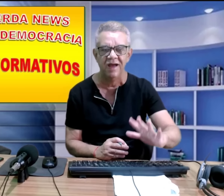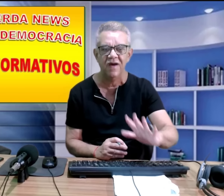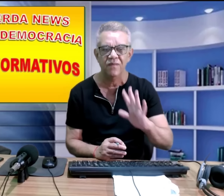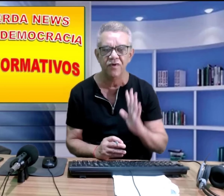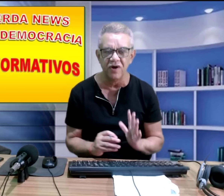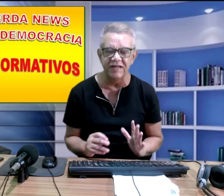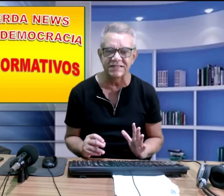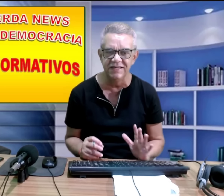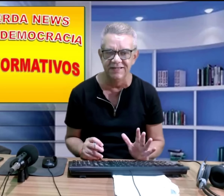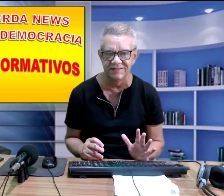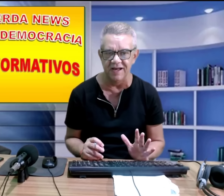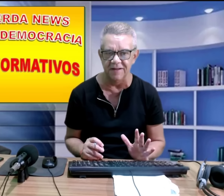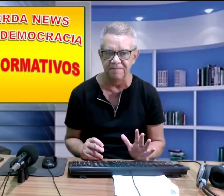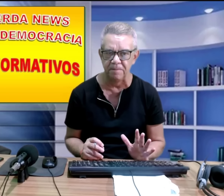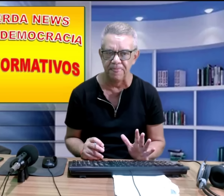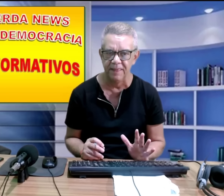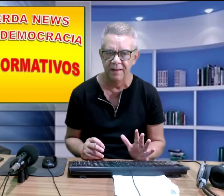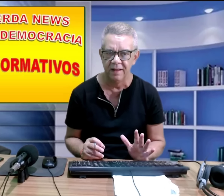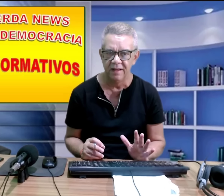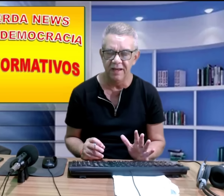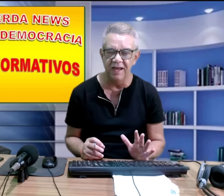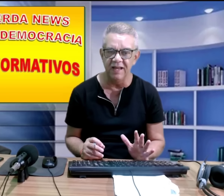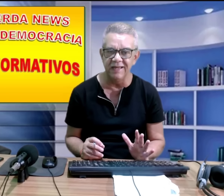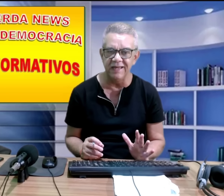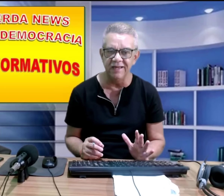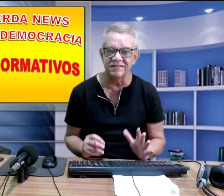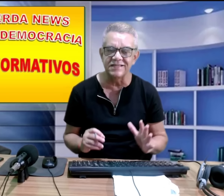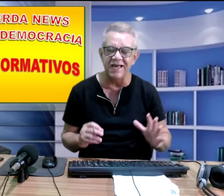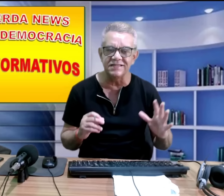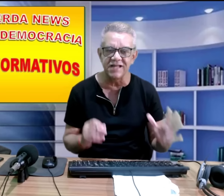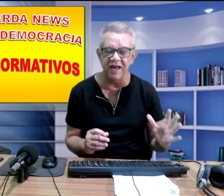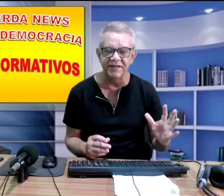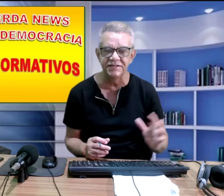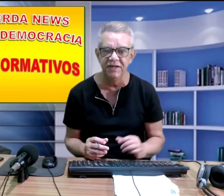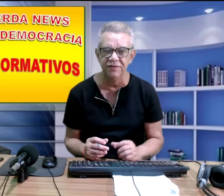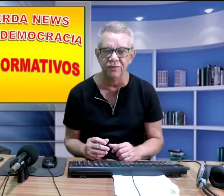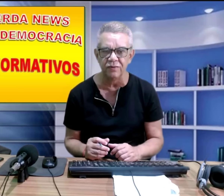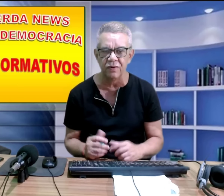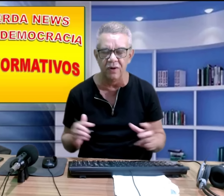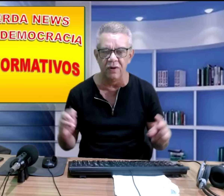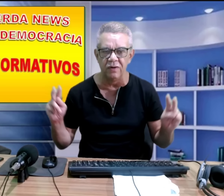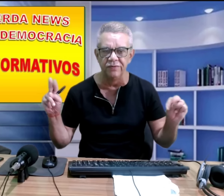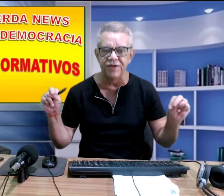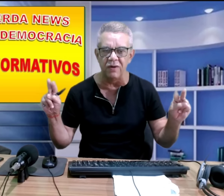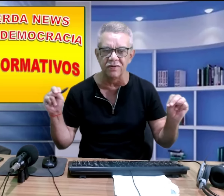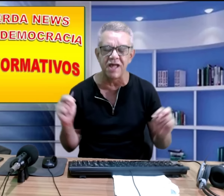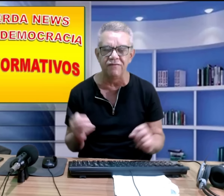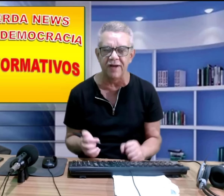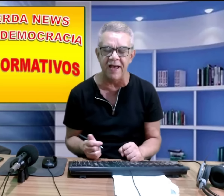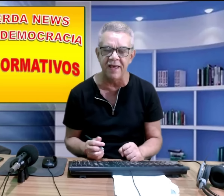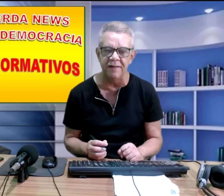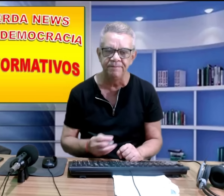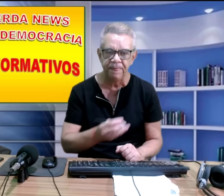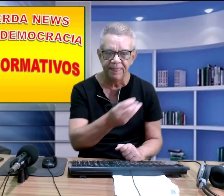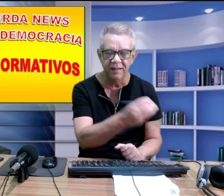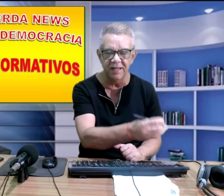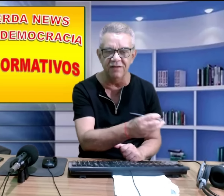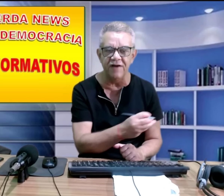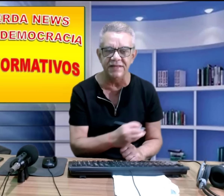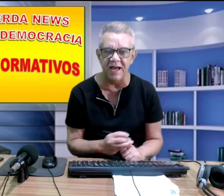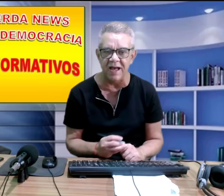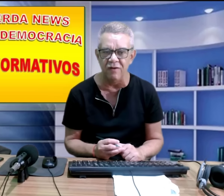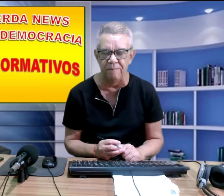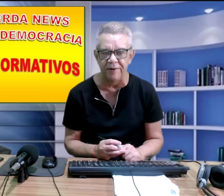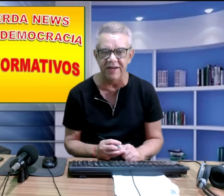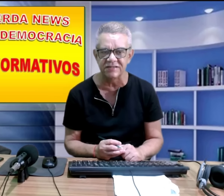jornalista progressista. Ele está estarrecido com o tal Gustavo Gaia e ele